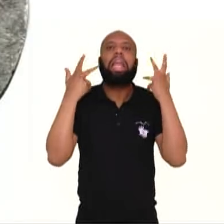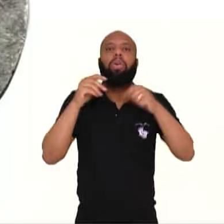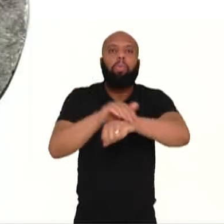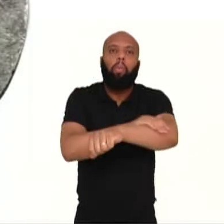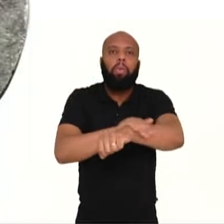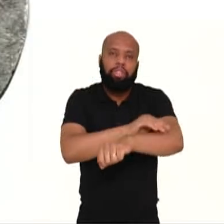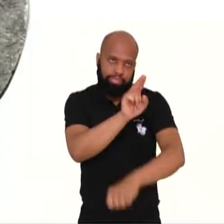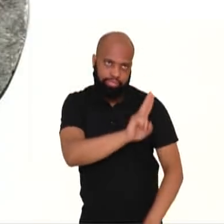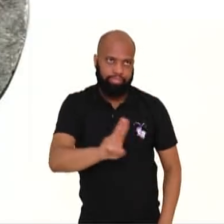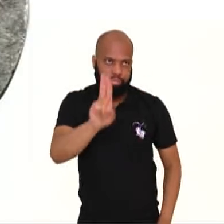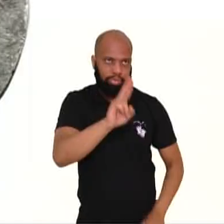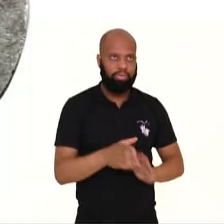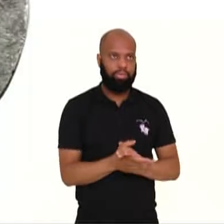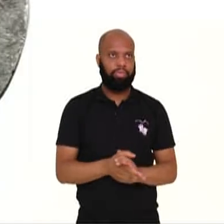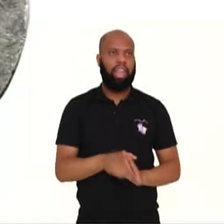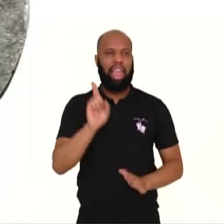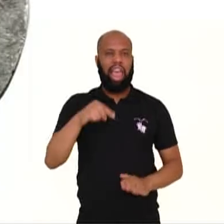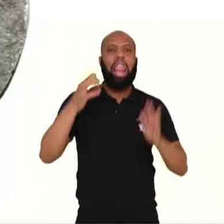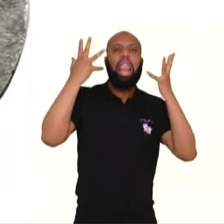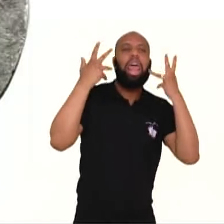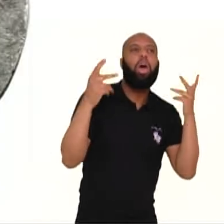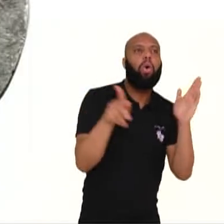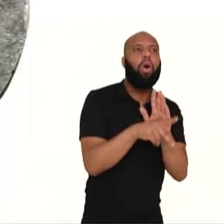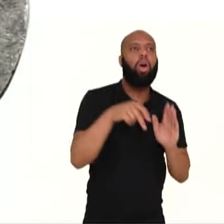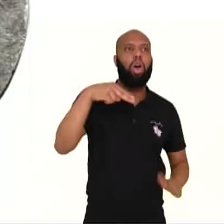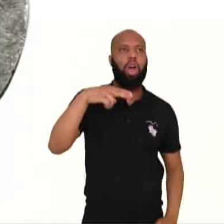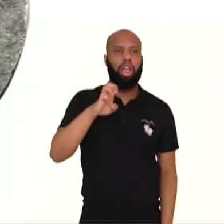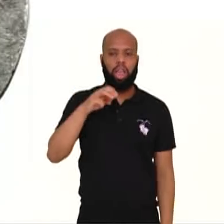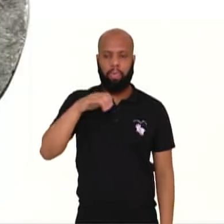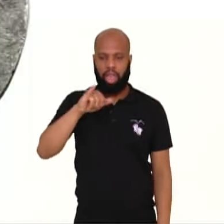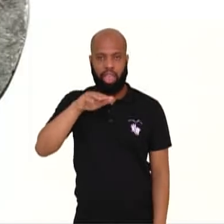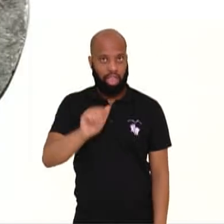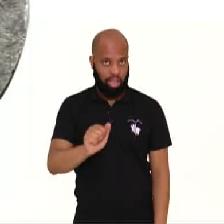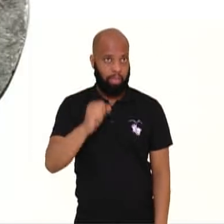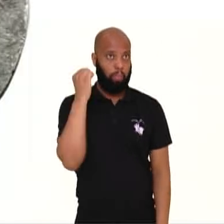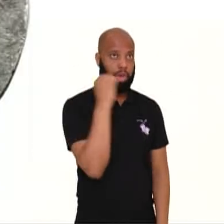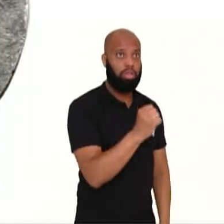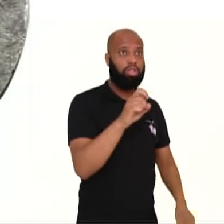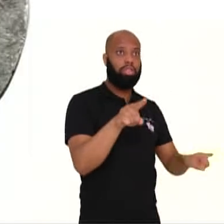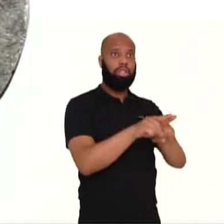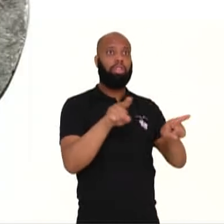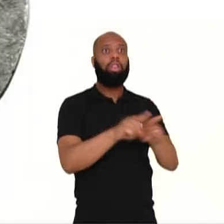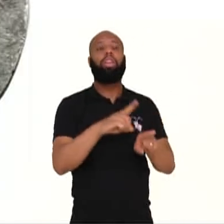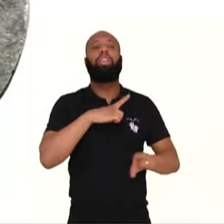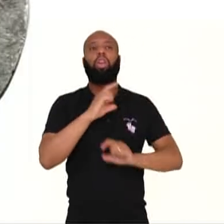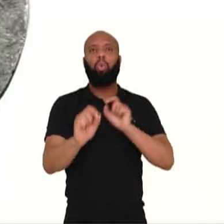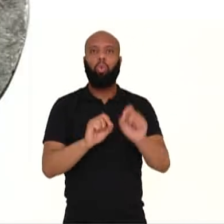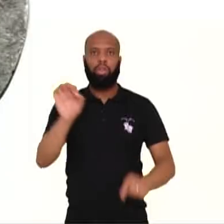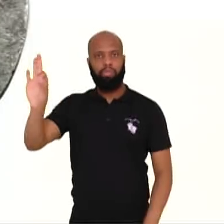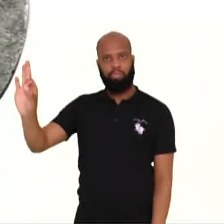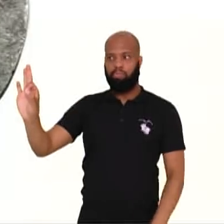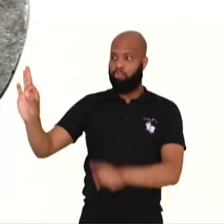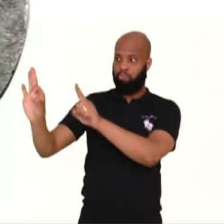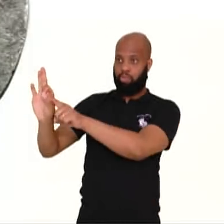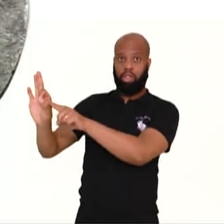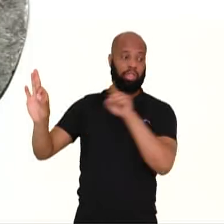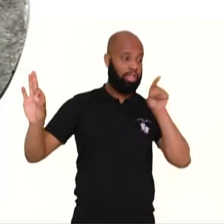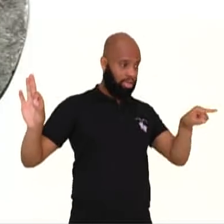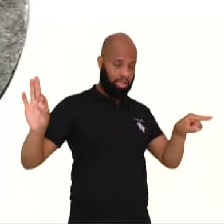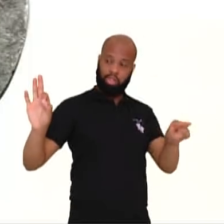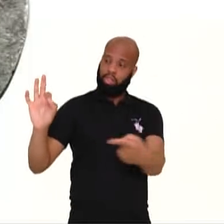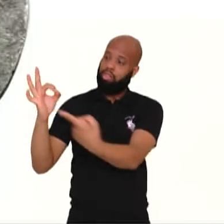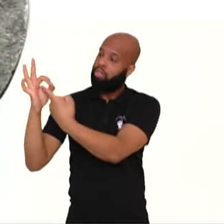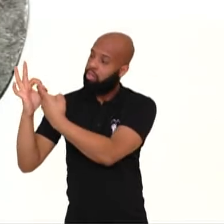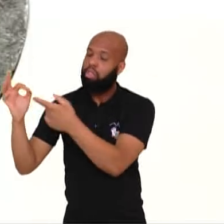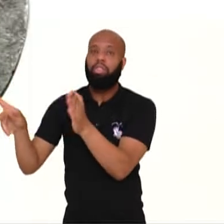Nemeia. E no reverso da moeda, a imagem do pai de Héracles, né? Zeus, com uma águia na mão direita e